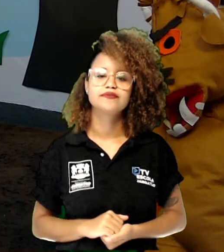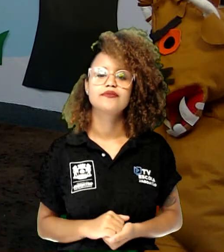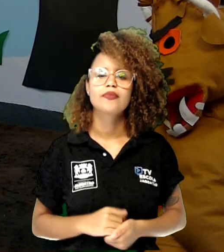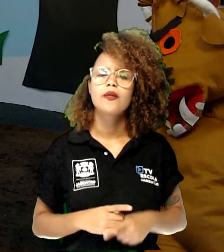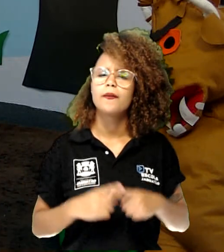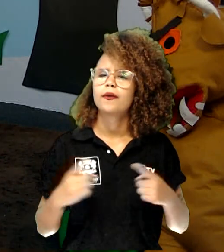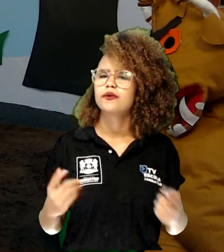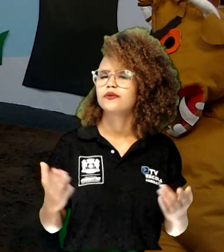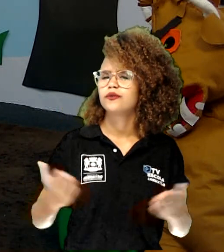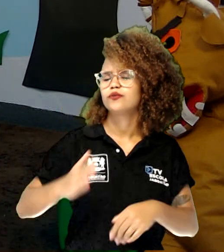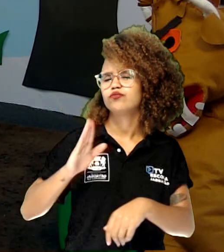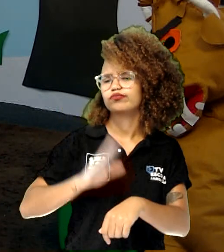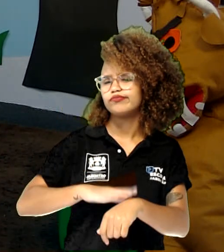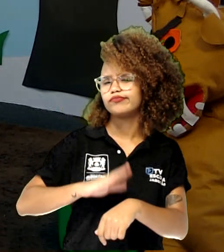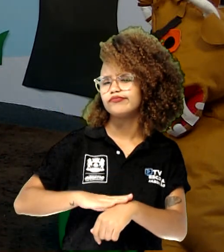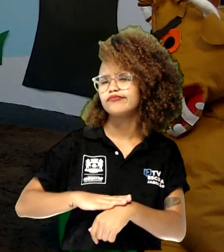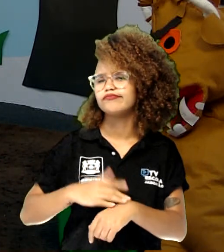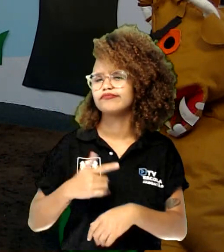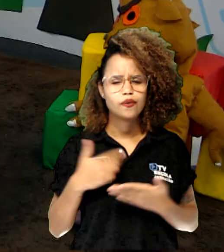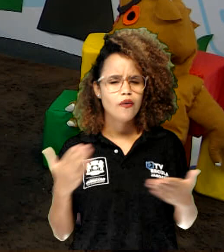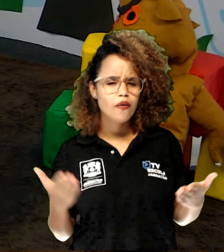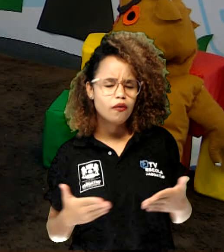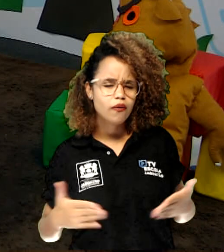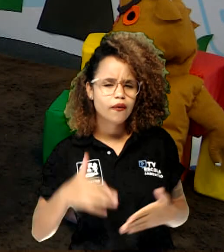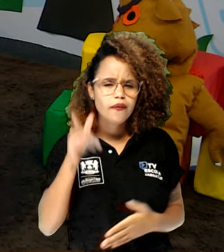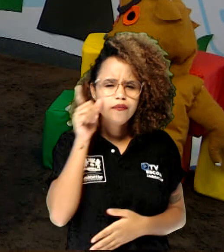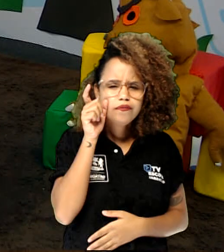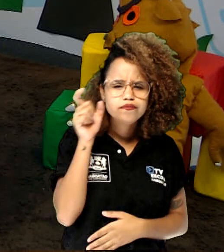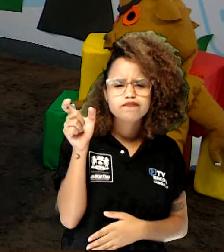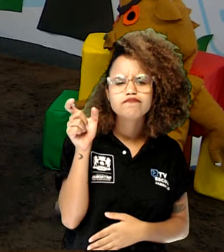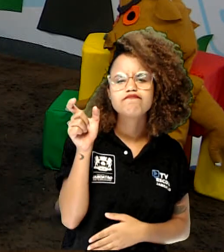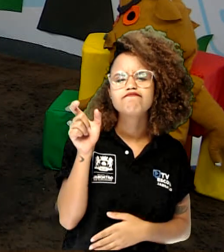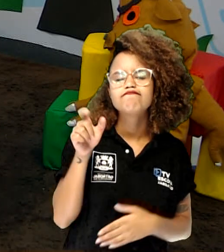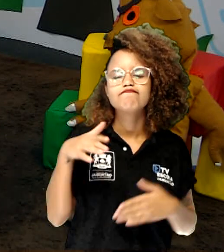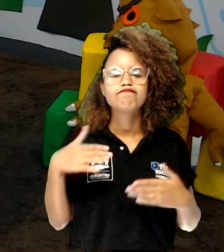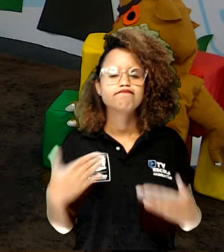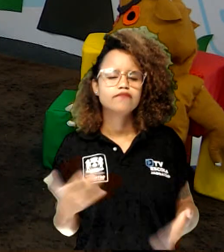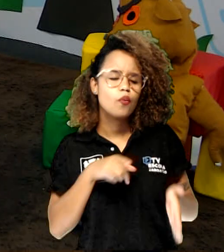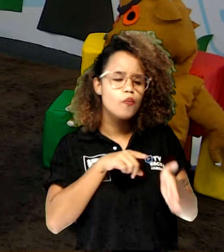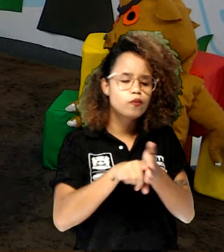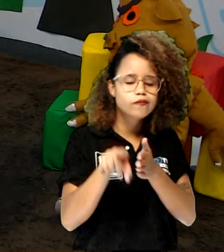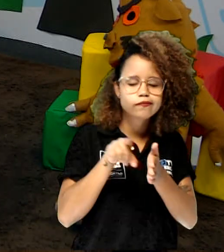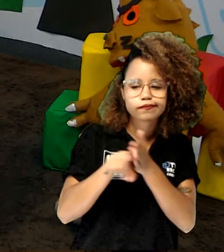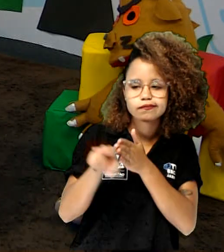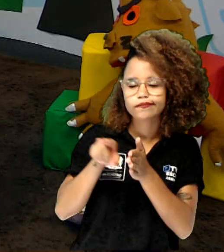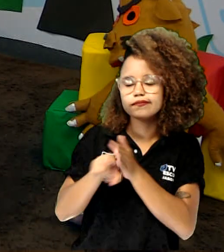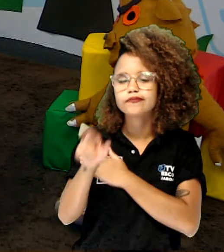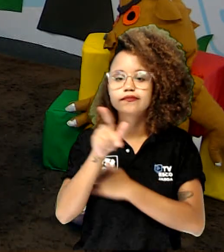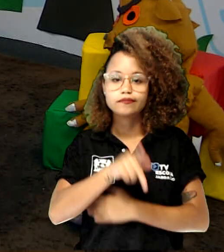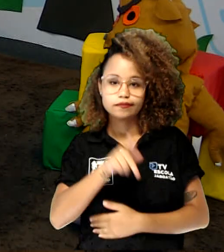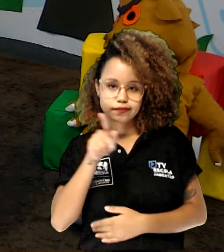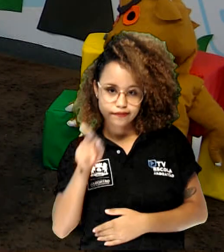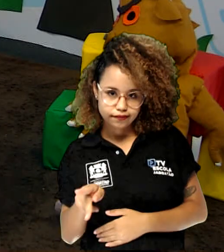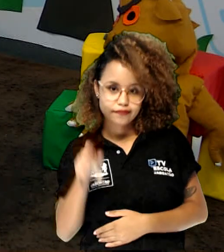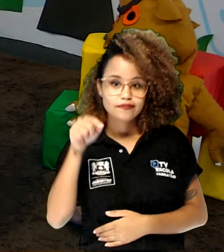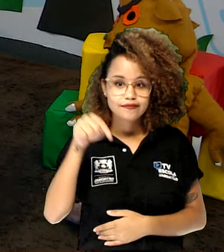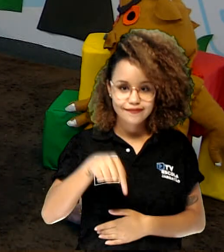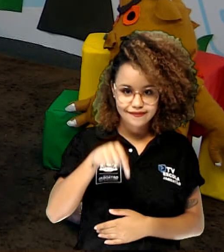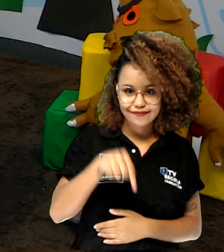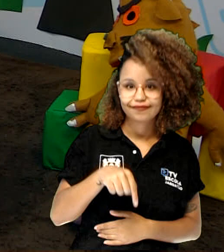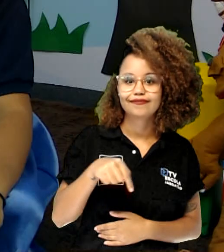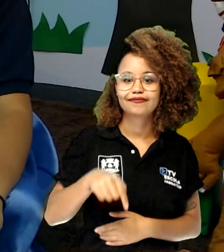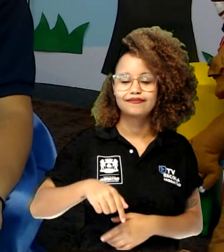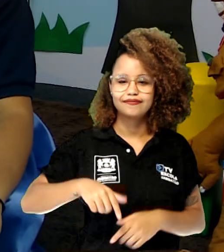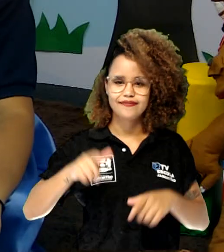esse momento me deixou muito curiosa. Então eu fui perguntar às professoras aqui do